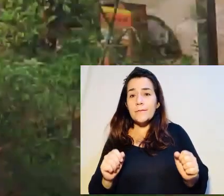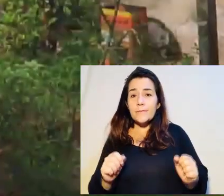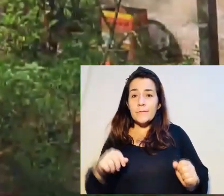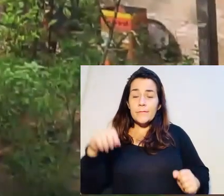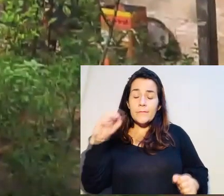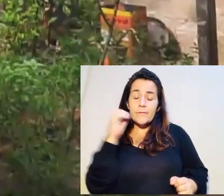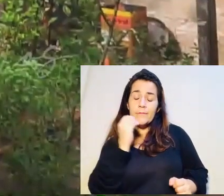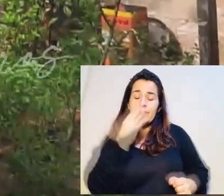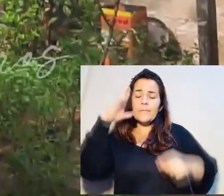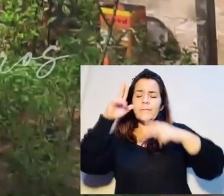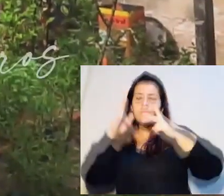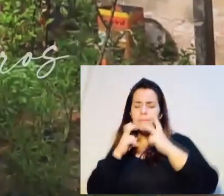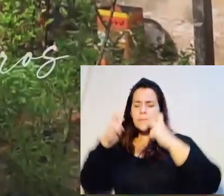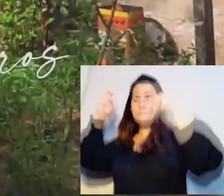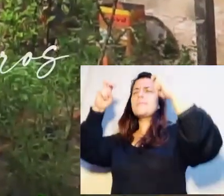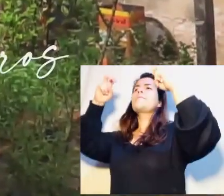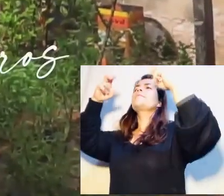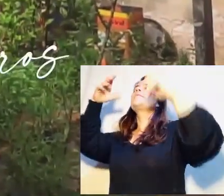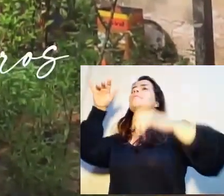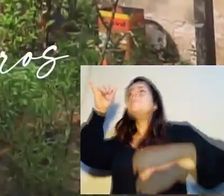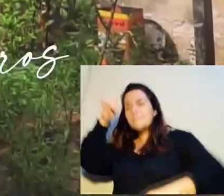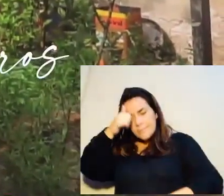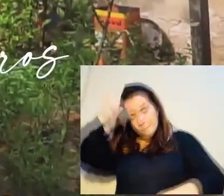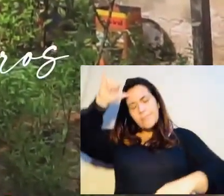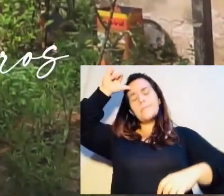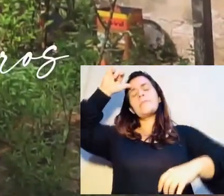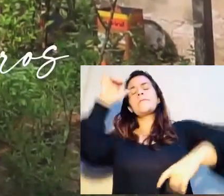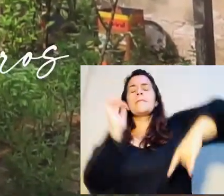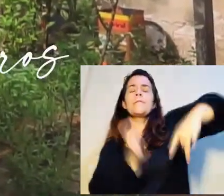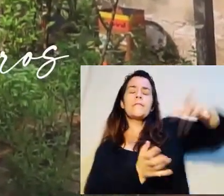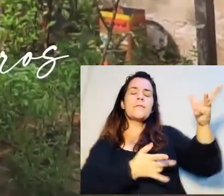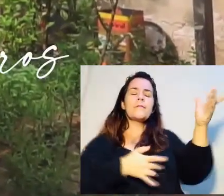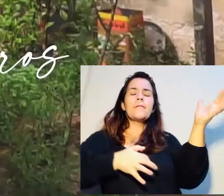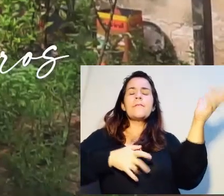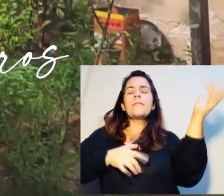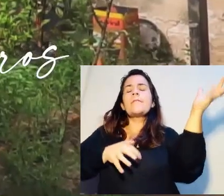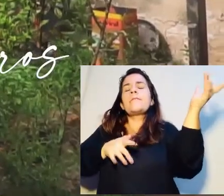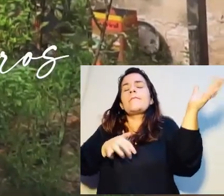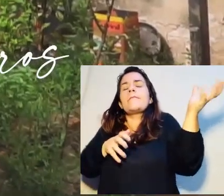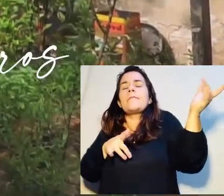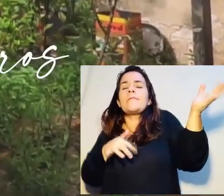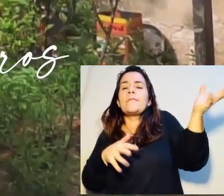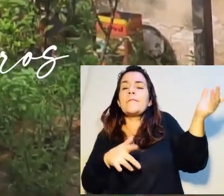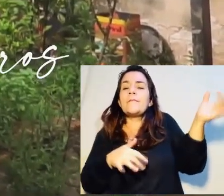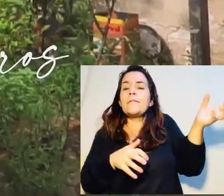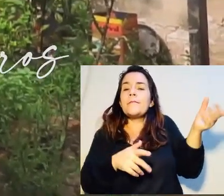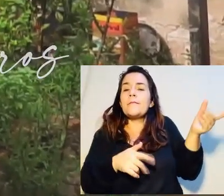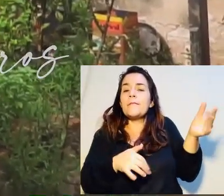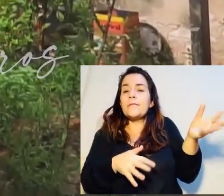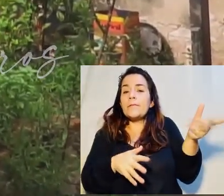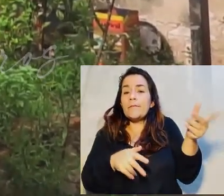nego, berra boi, gunga e viola.